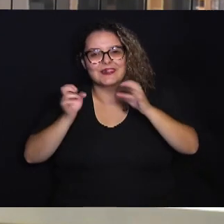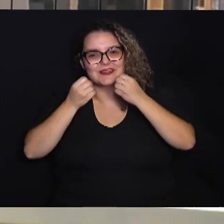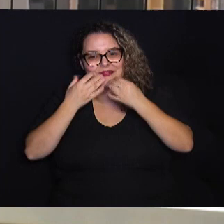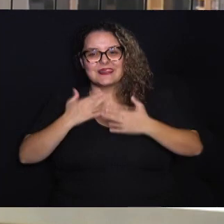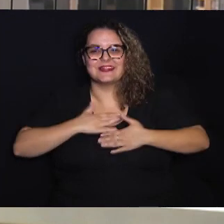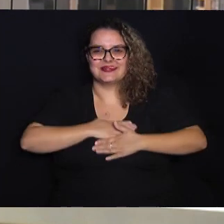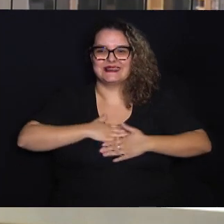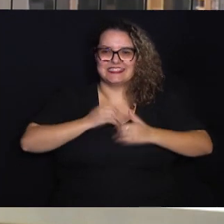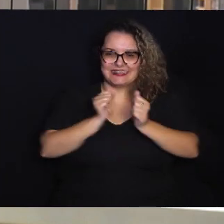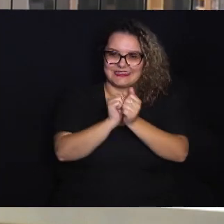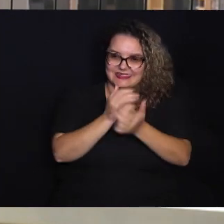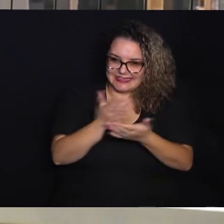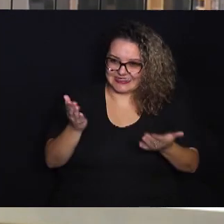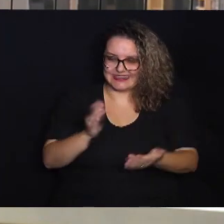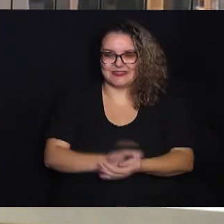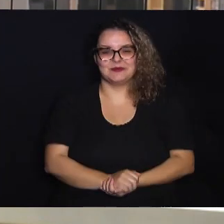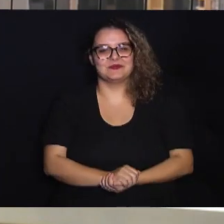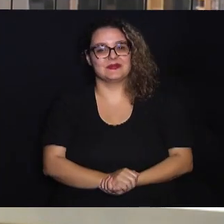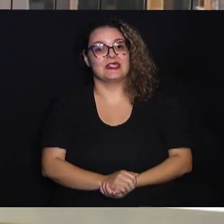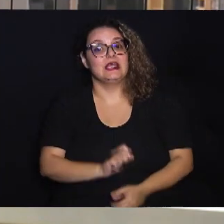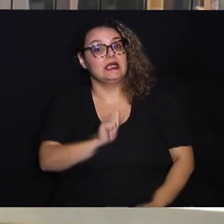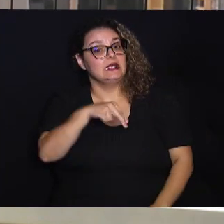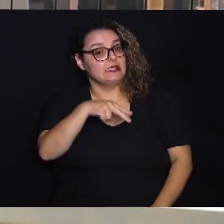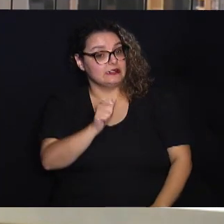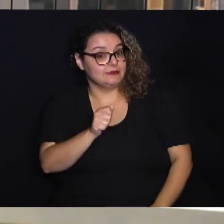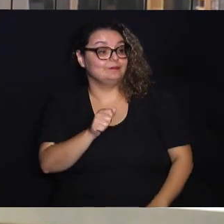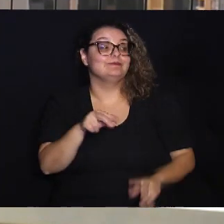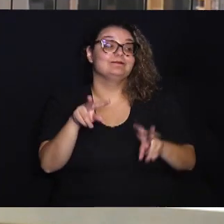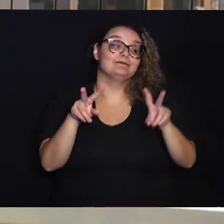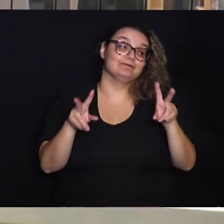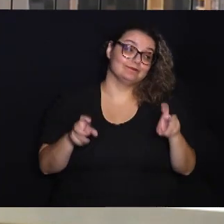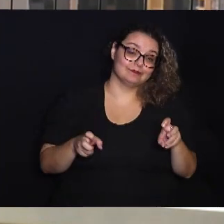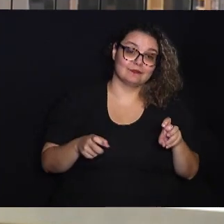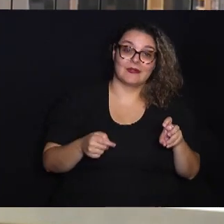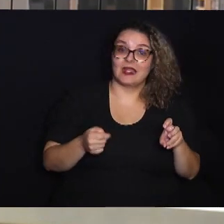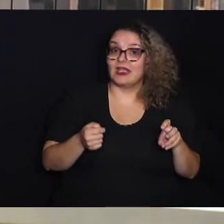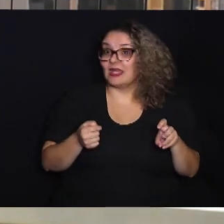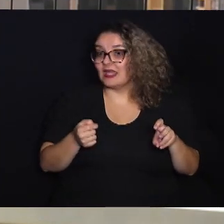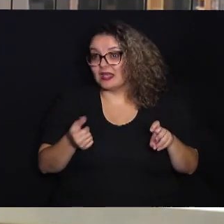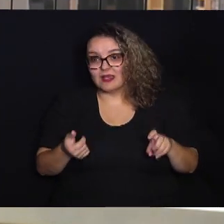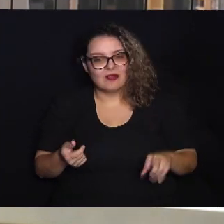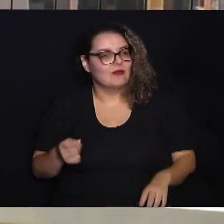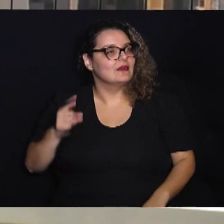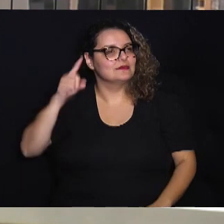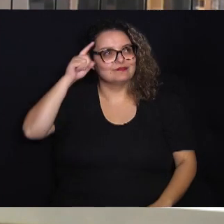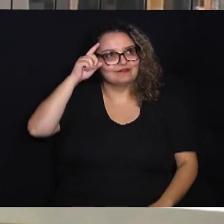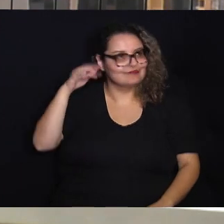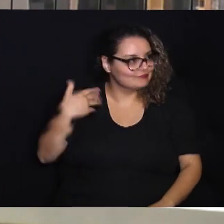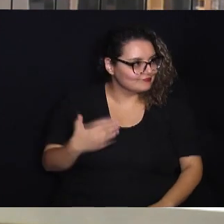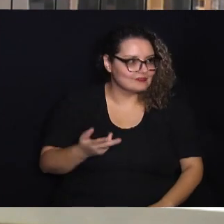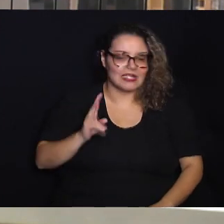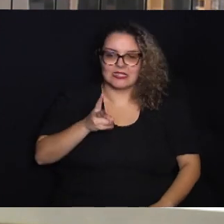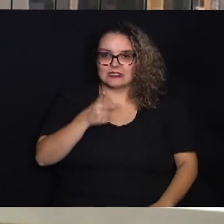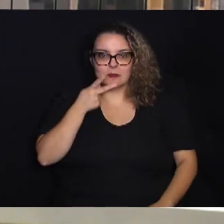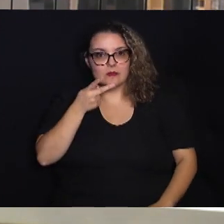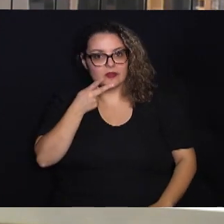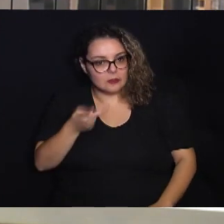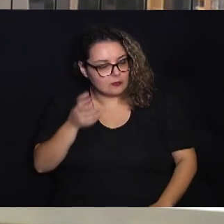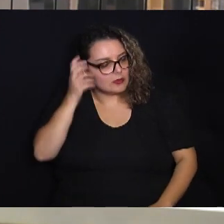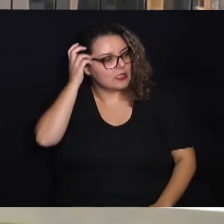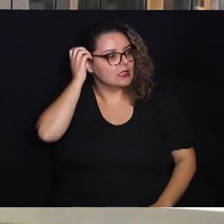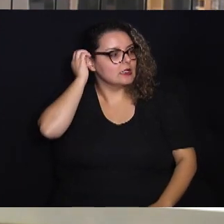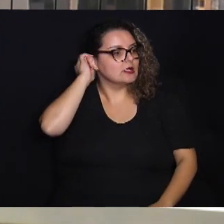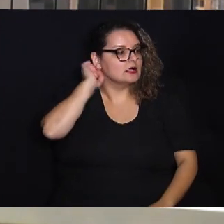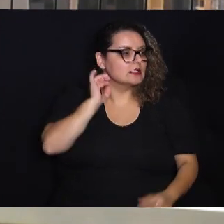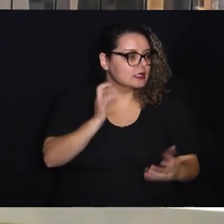Tudo bom? É um prazer estar aqui. Ana, eu sei que esse tema ele é quase um tema assim corriqueiro, cotidiano na nossa